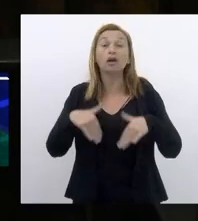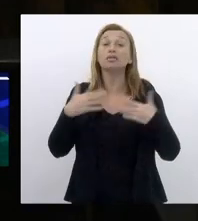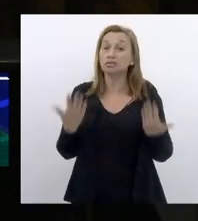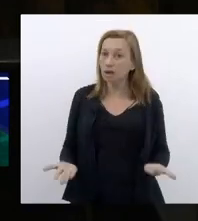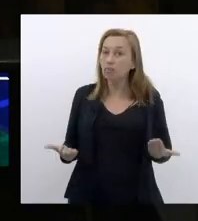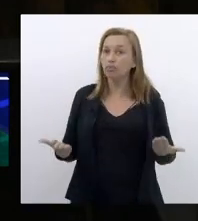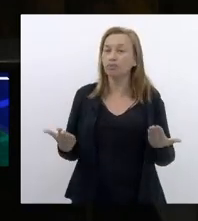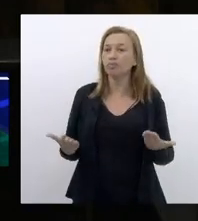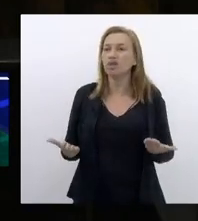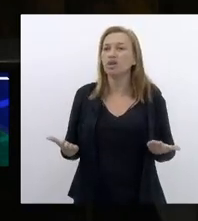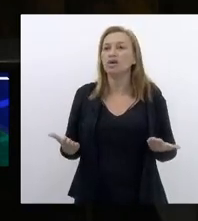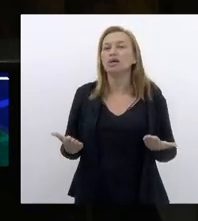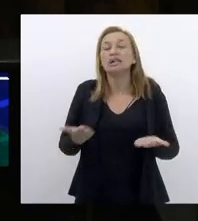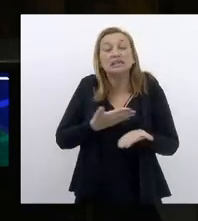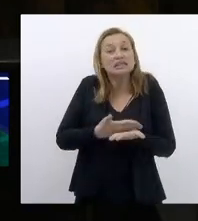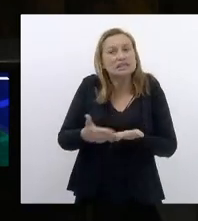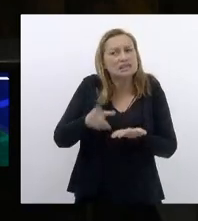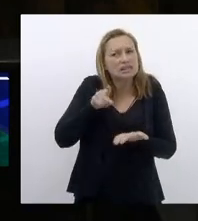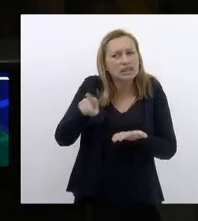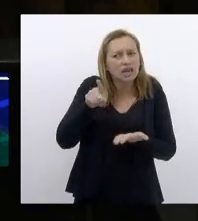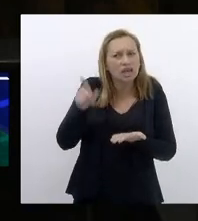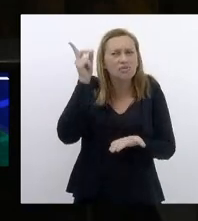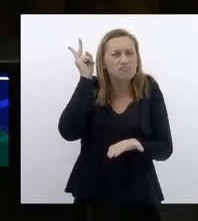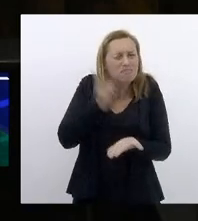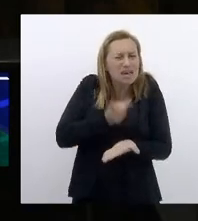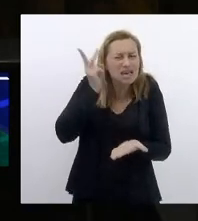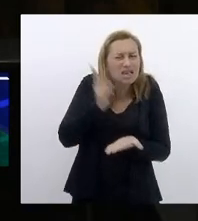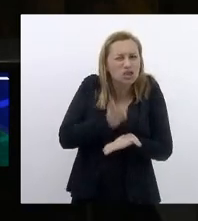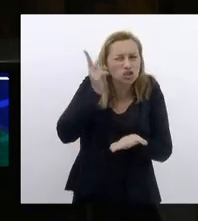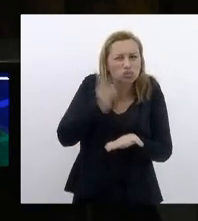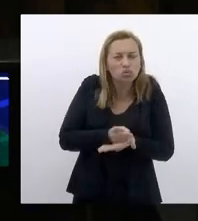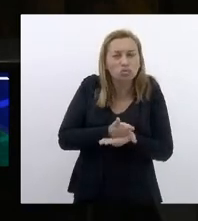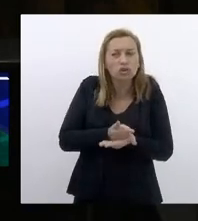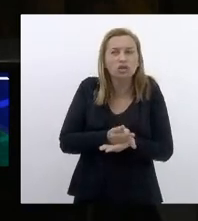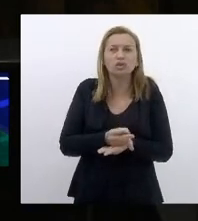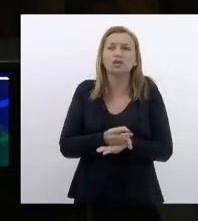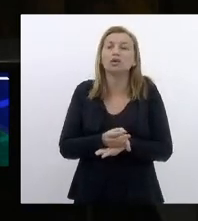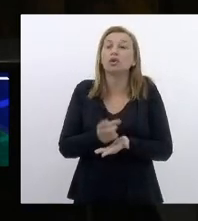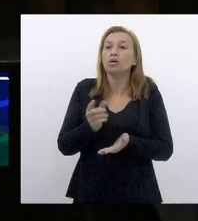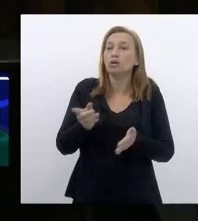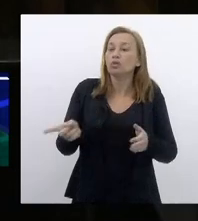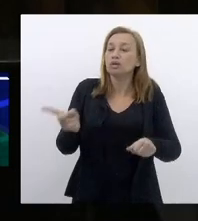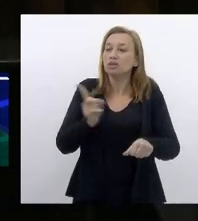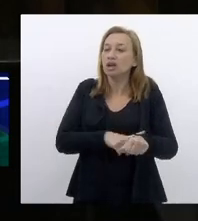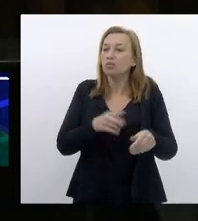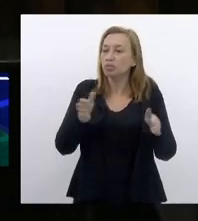a partir daí, mesmo que provisoriamente, nós estamos no